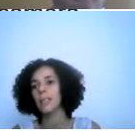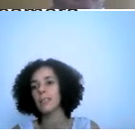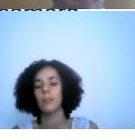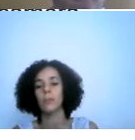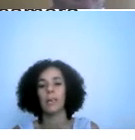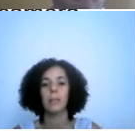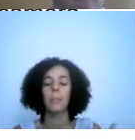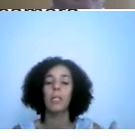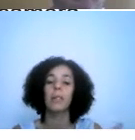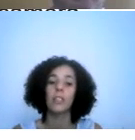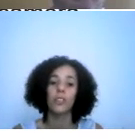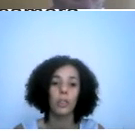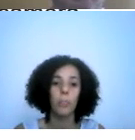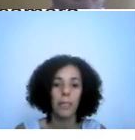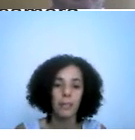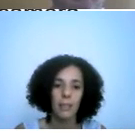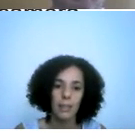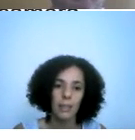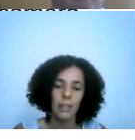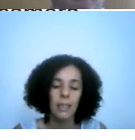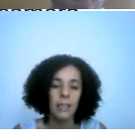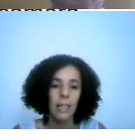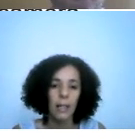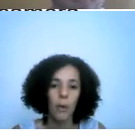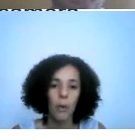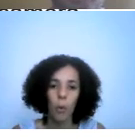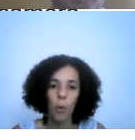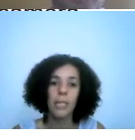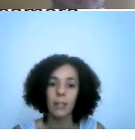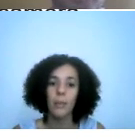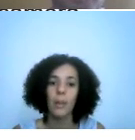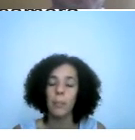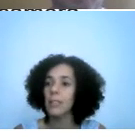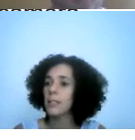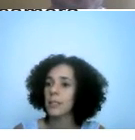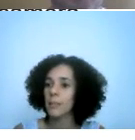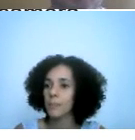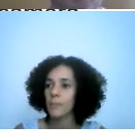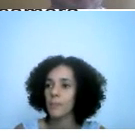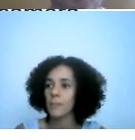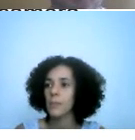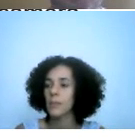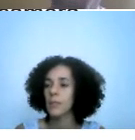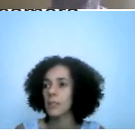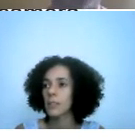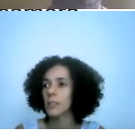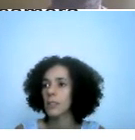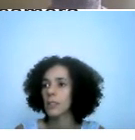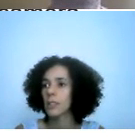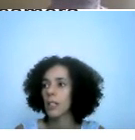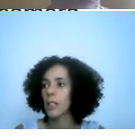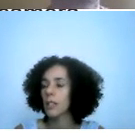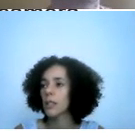para criação, né? Tipo, seja de pets, né? Ou para criação alimentícia. Isso